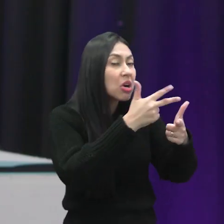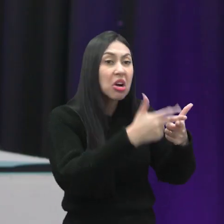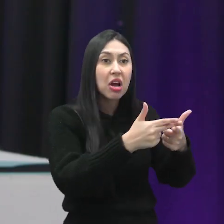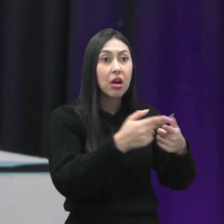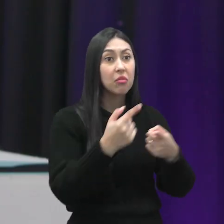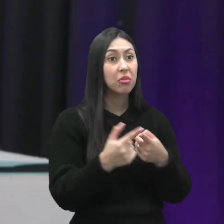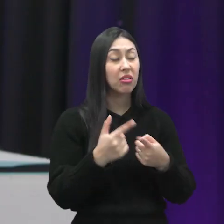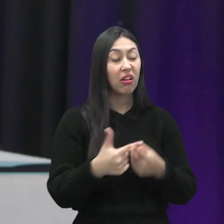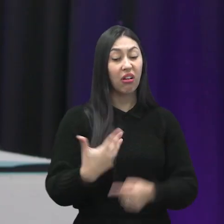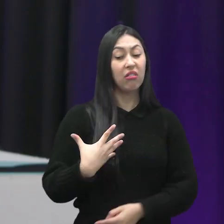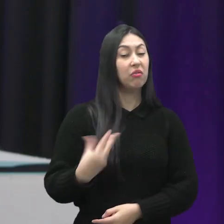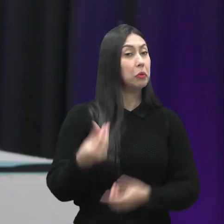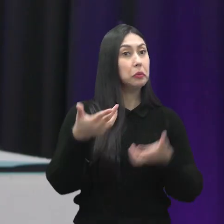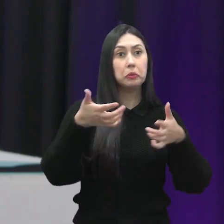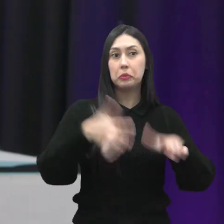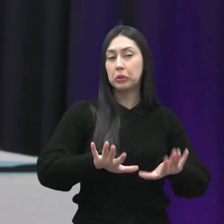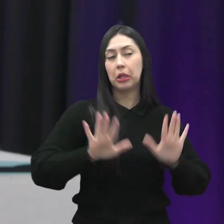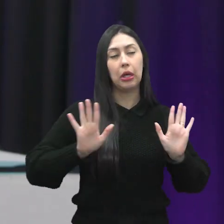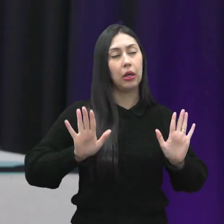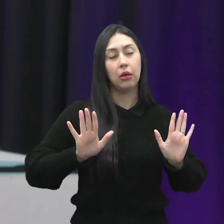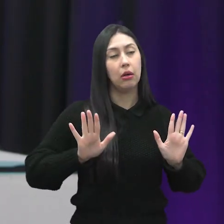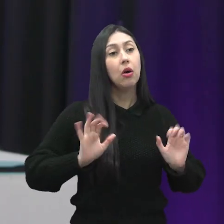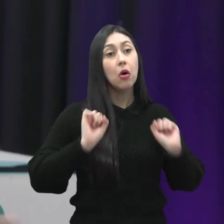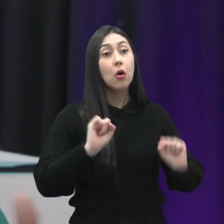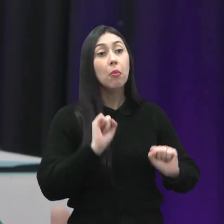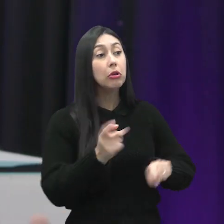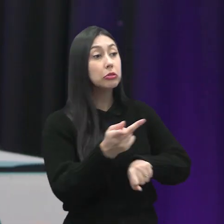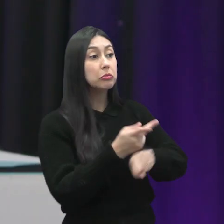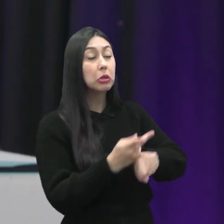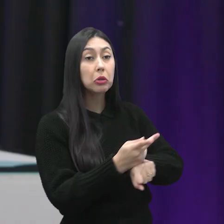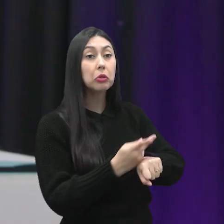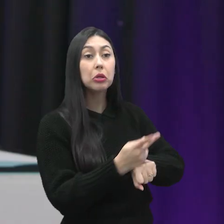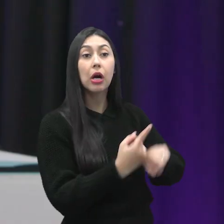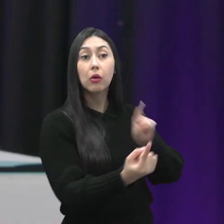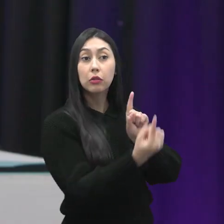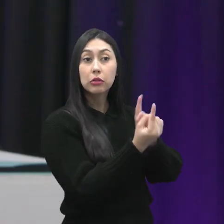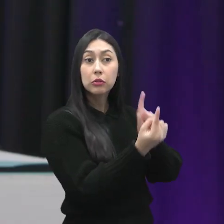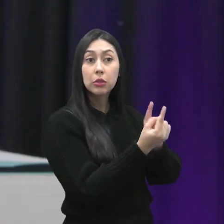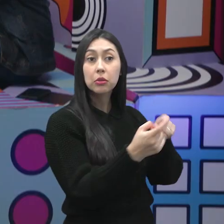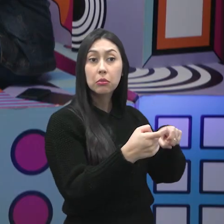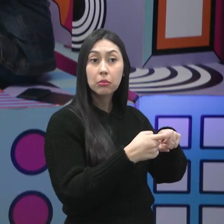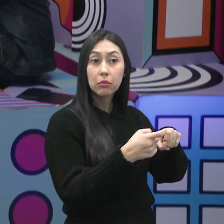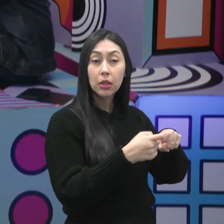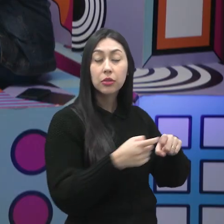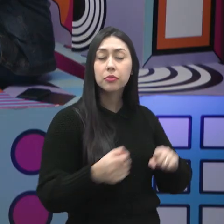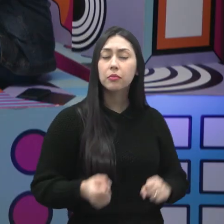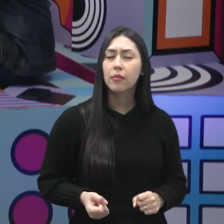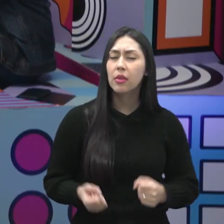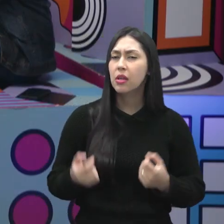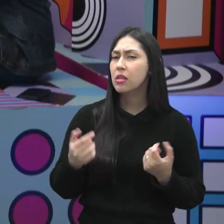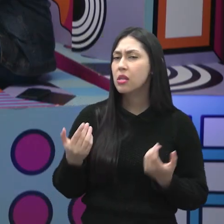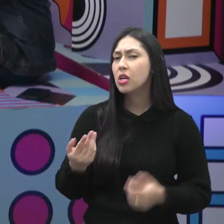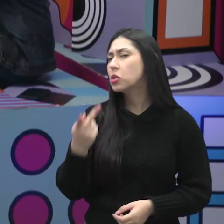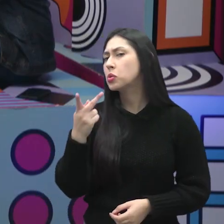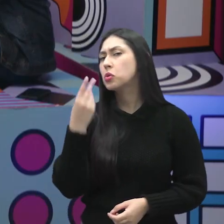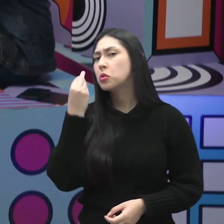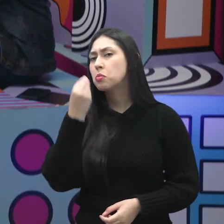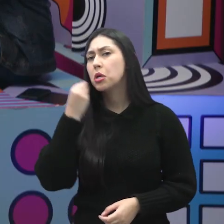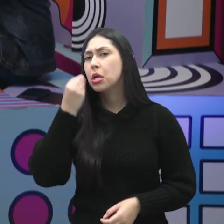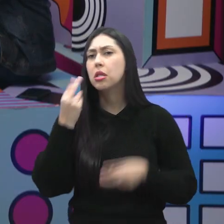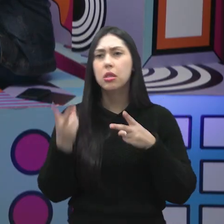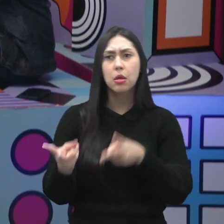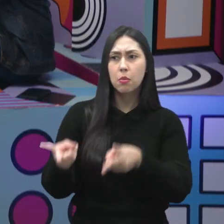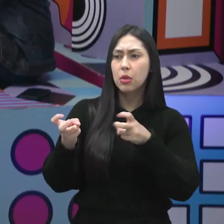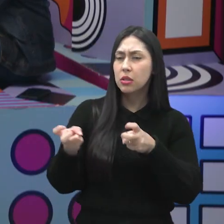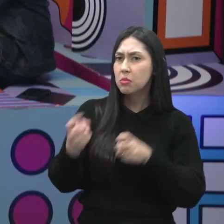querer realmente ser pai no futuro. Sim. E buscar um atendimento, né? E doutor, você na sua vivência na clínica tem recebido